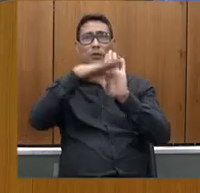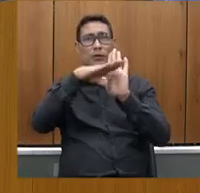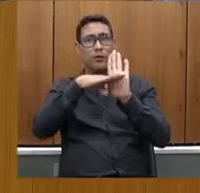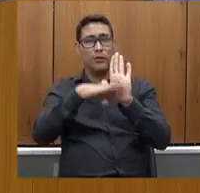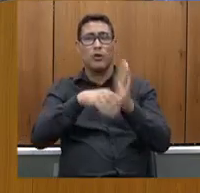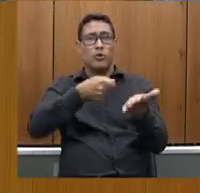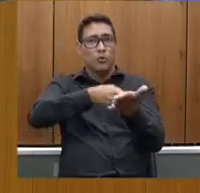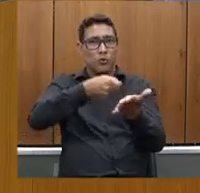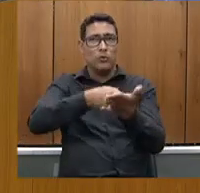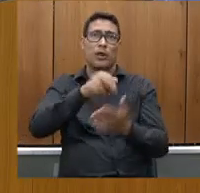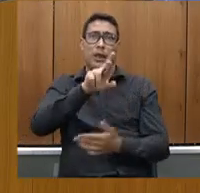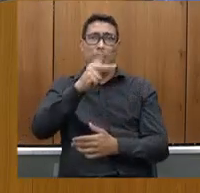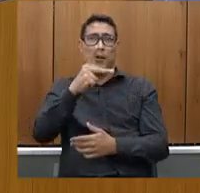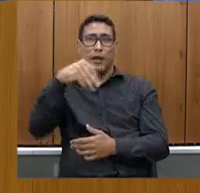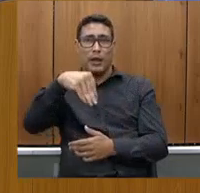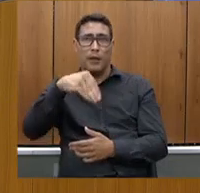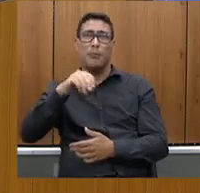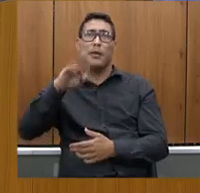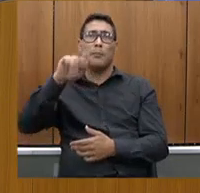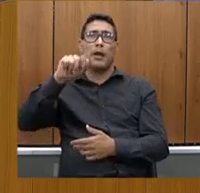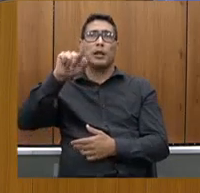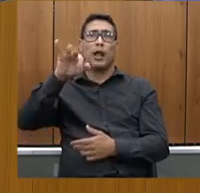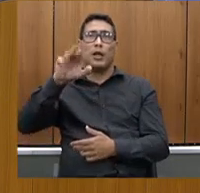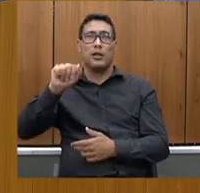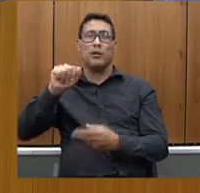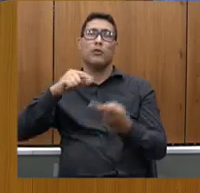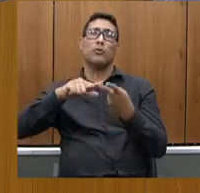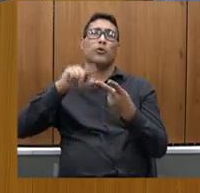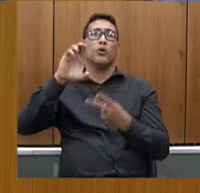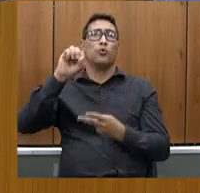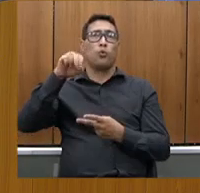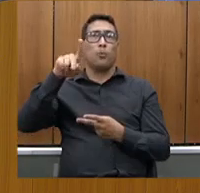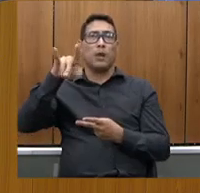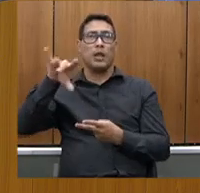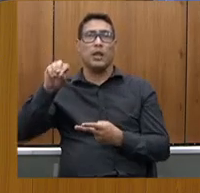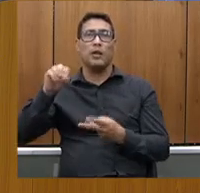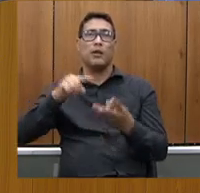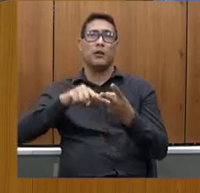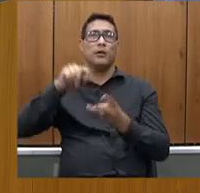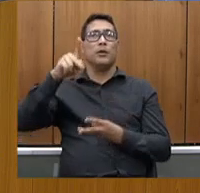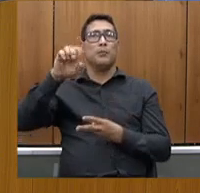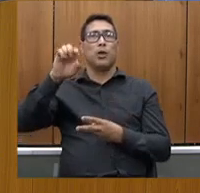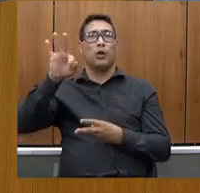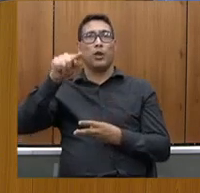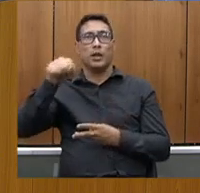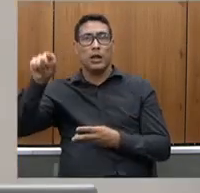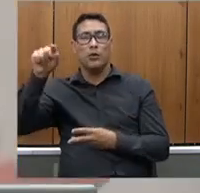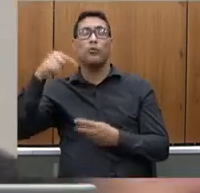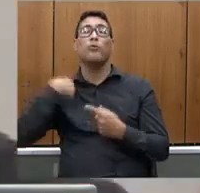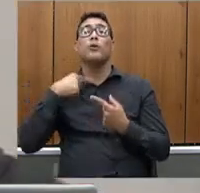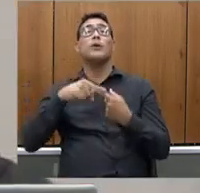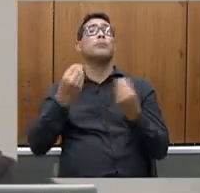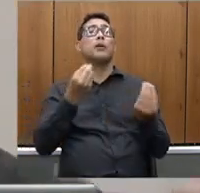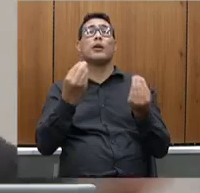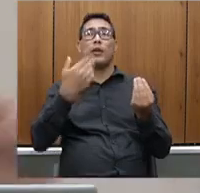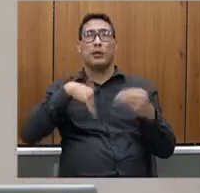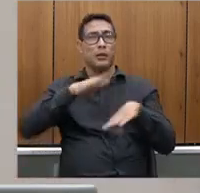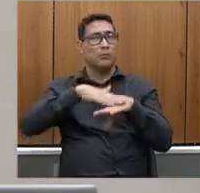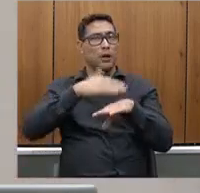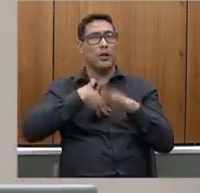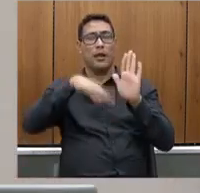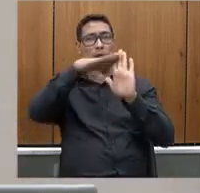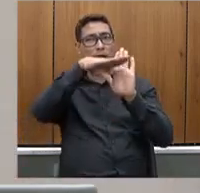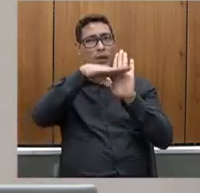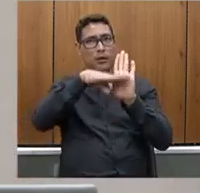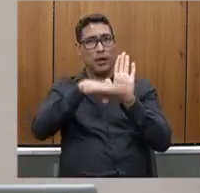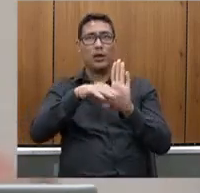RPM Batalhão companhia pelotão para que essa escala as